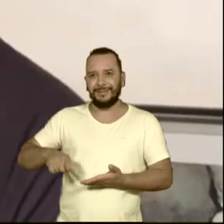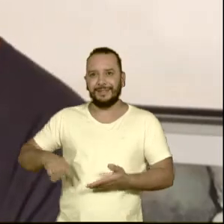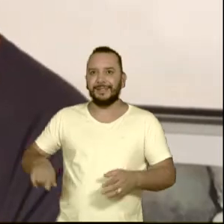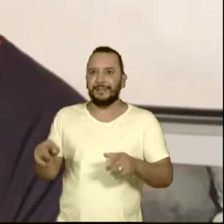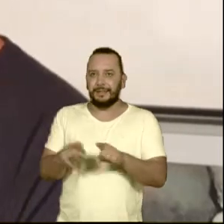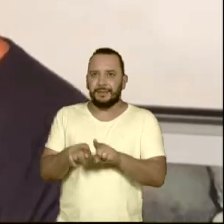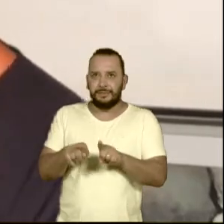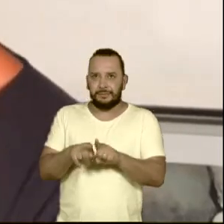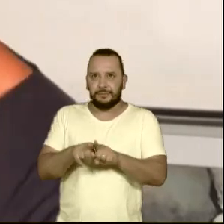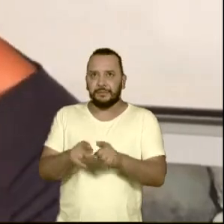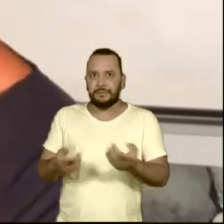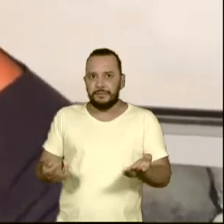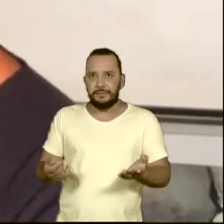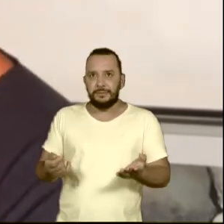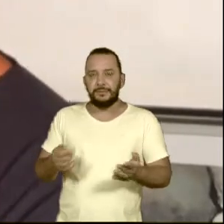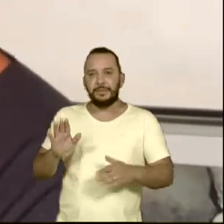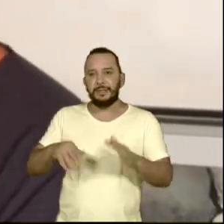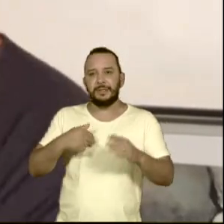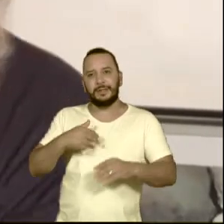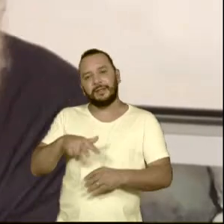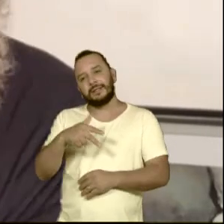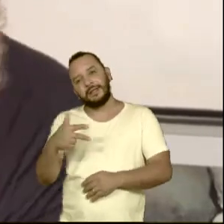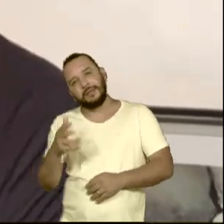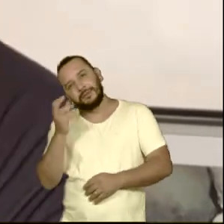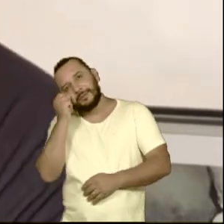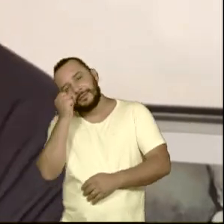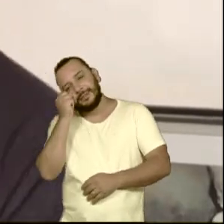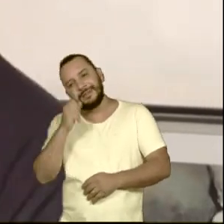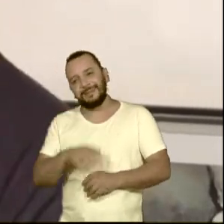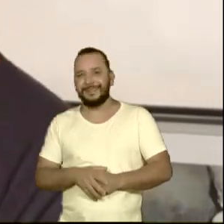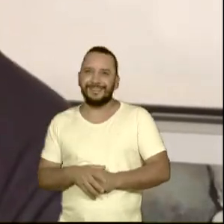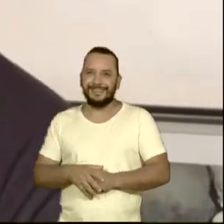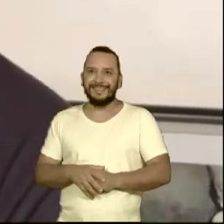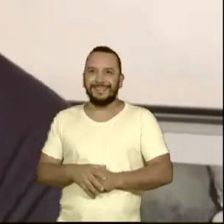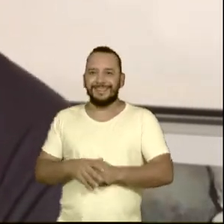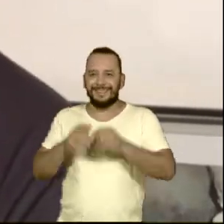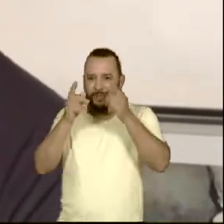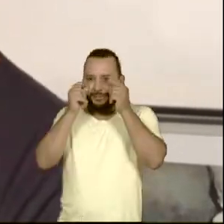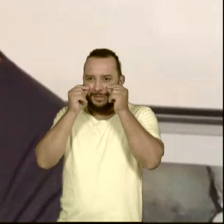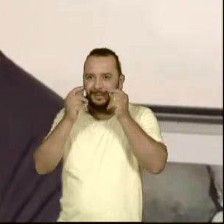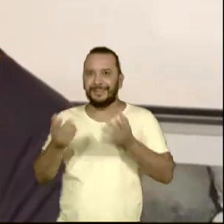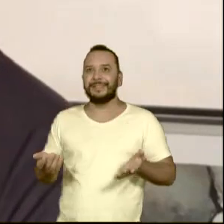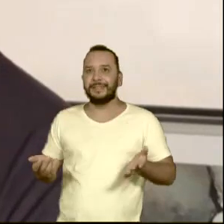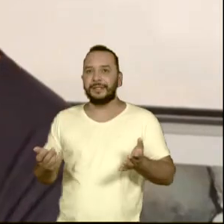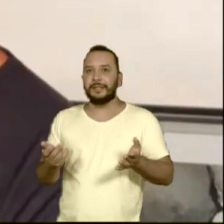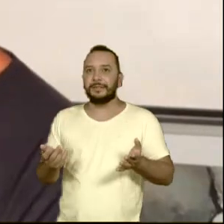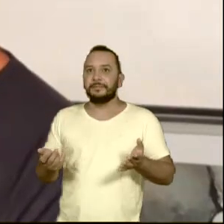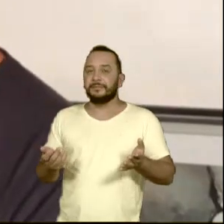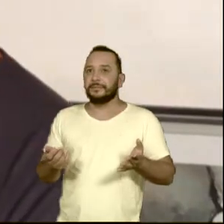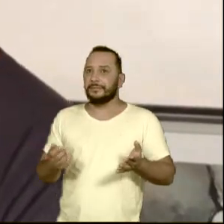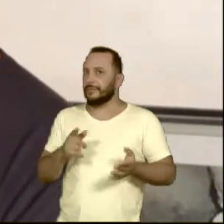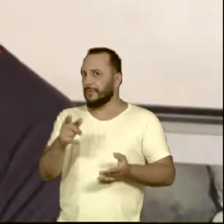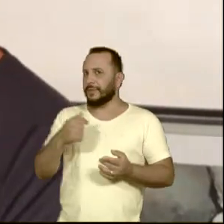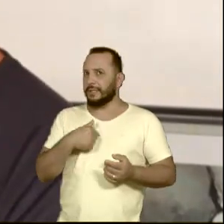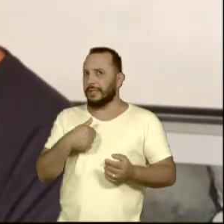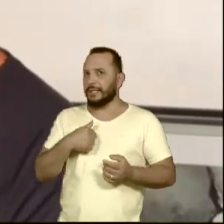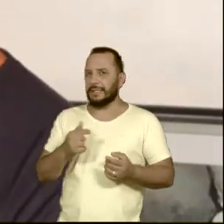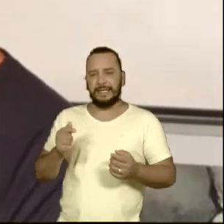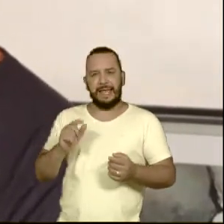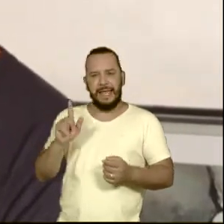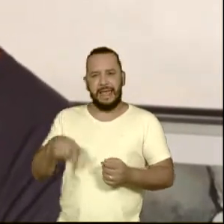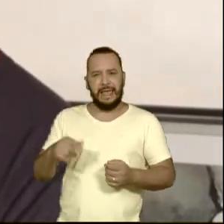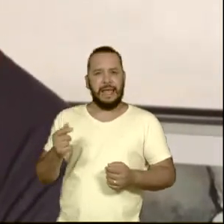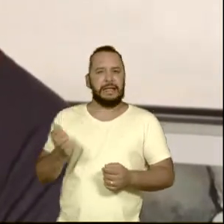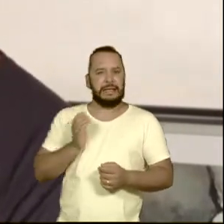tá? O Júlio deitava para dormir, virava para o lado de cá, estava de olho fechado, tá? Oh, vocês eram muito ricos, Cocoricó é dos